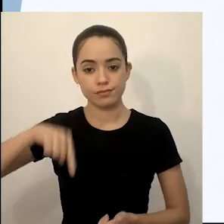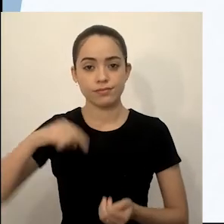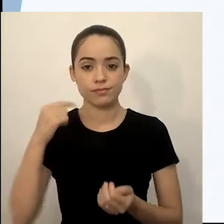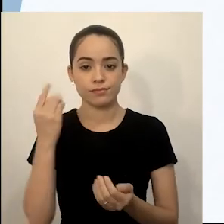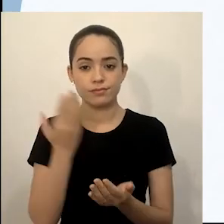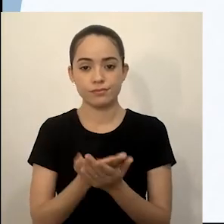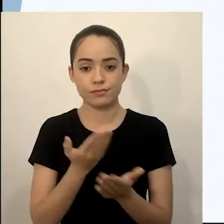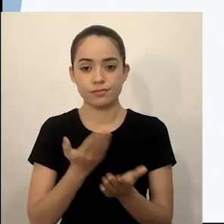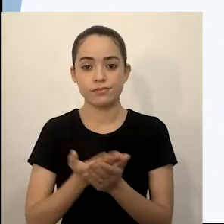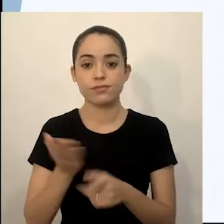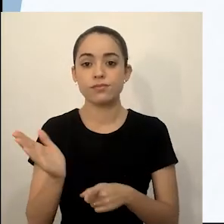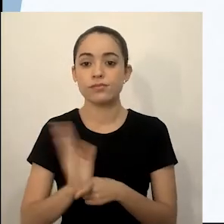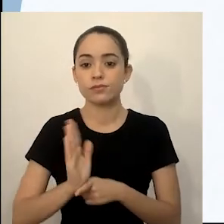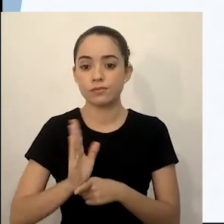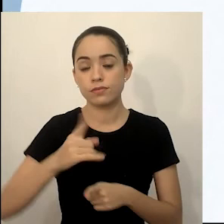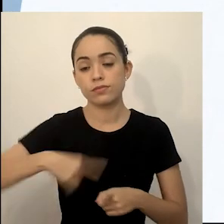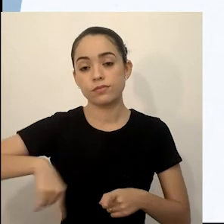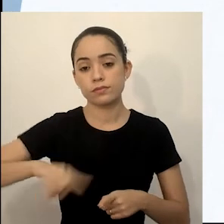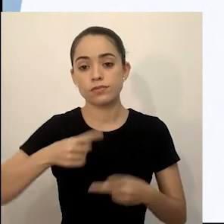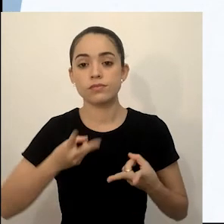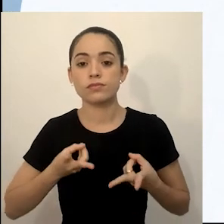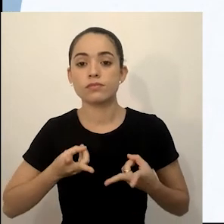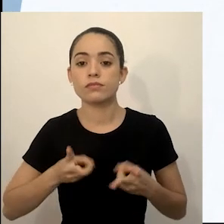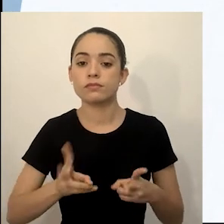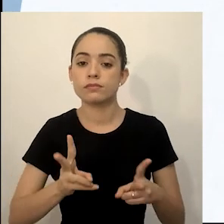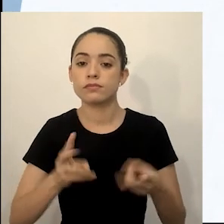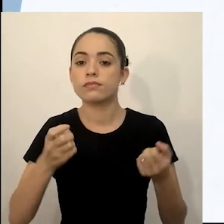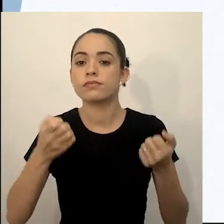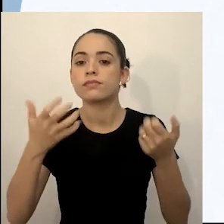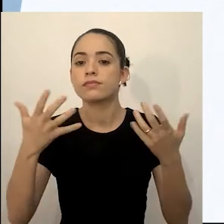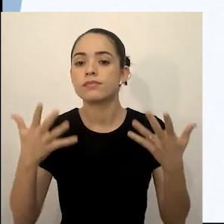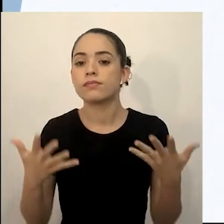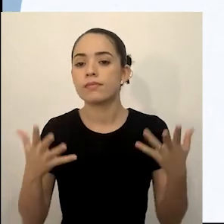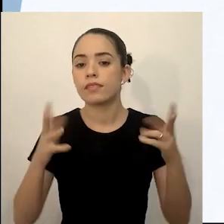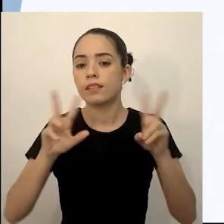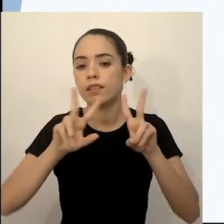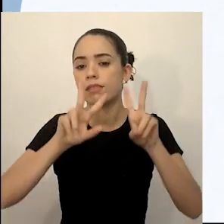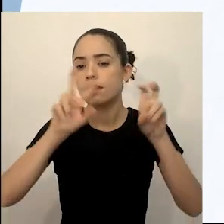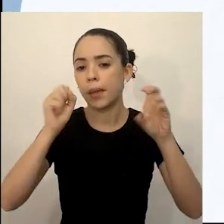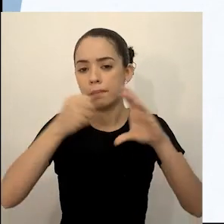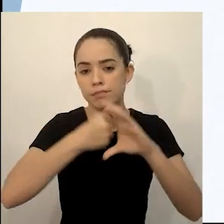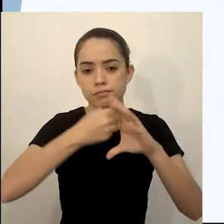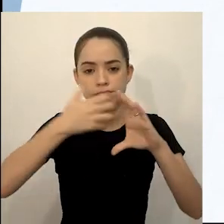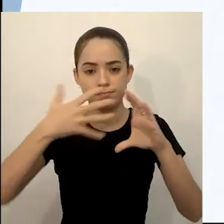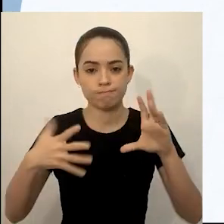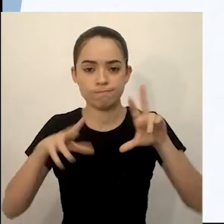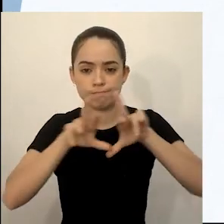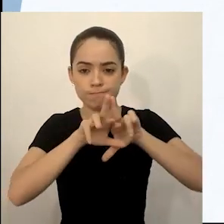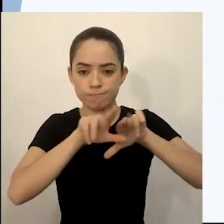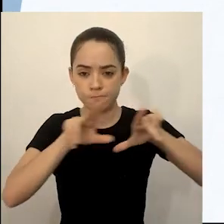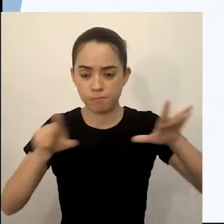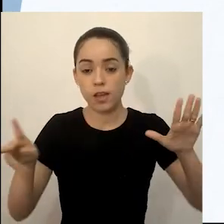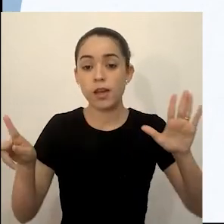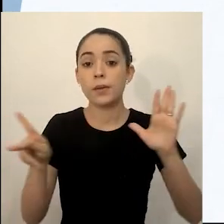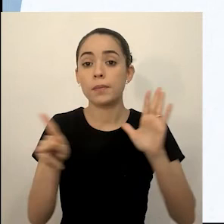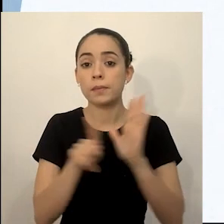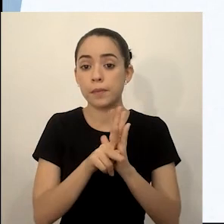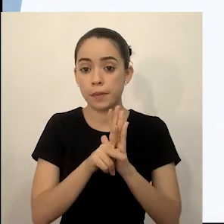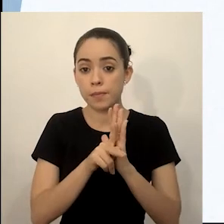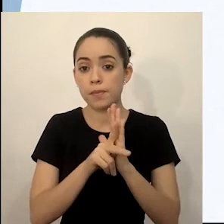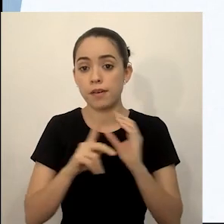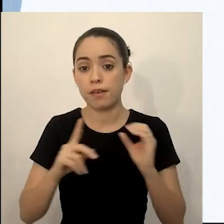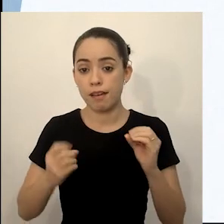Nesta videoaula, damos continuidade aos aspectos da reprodução